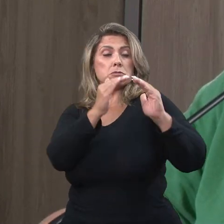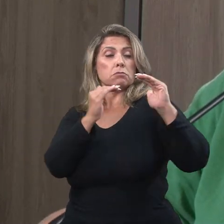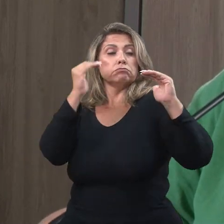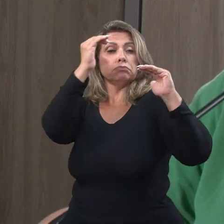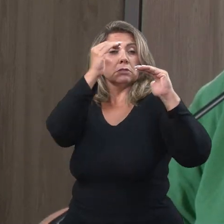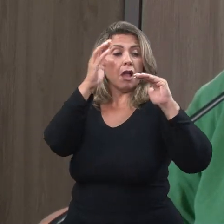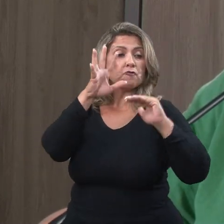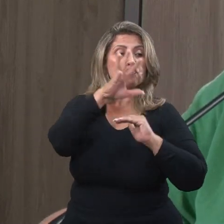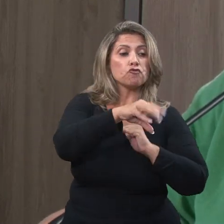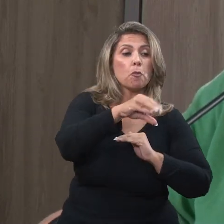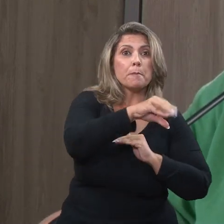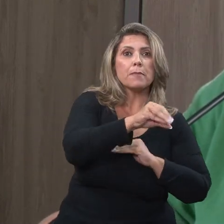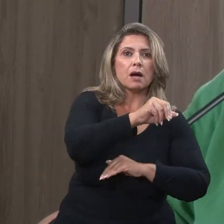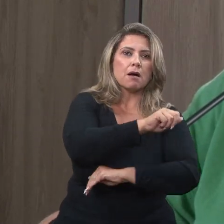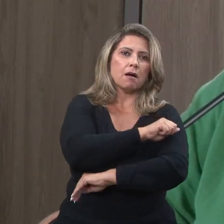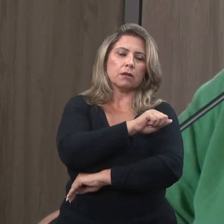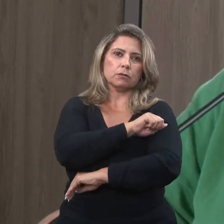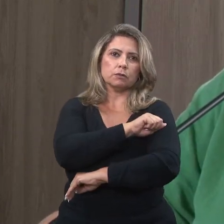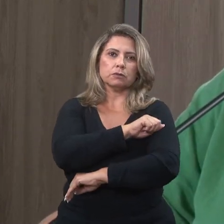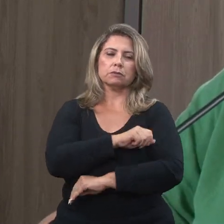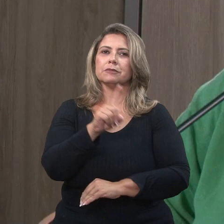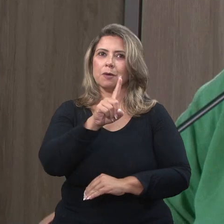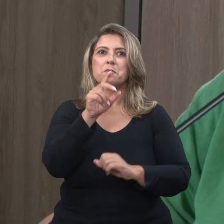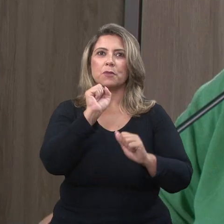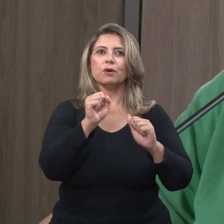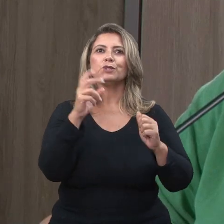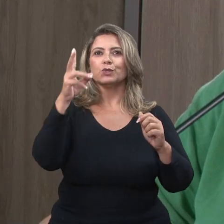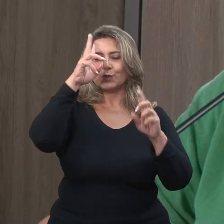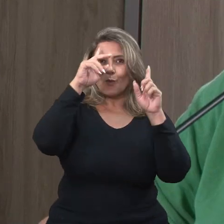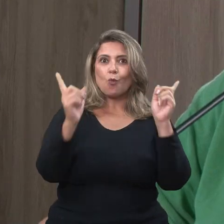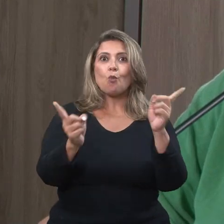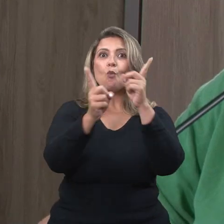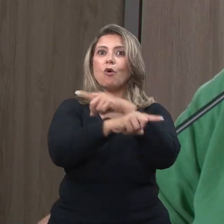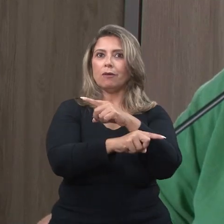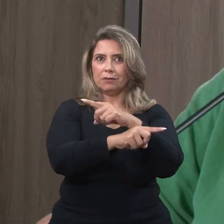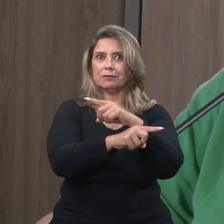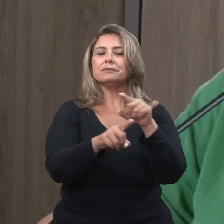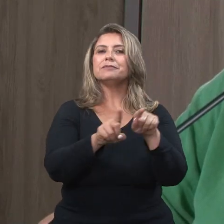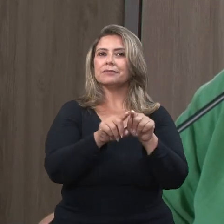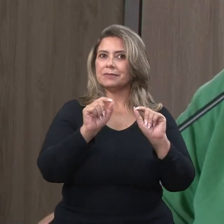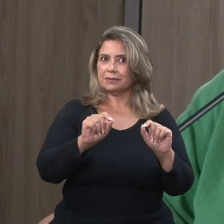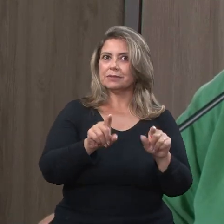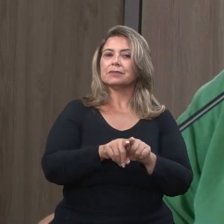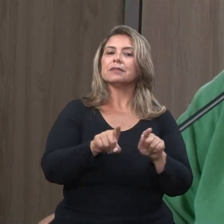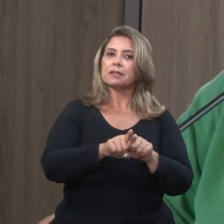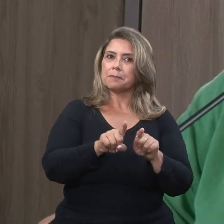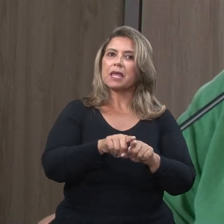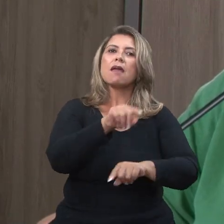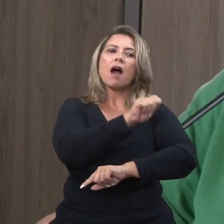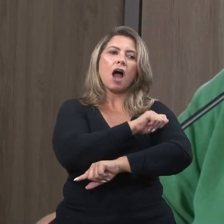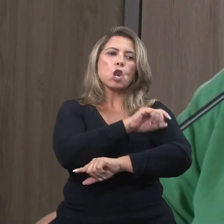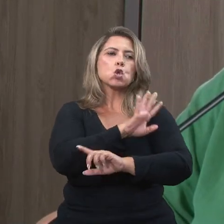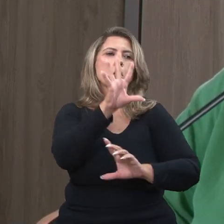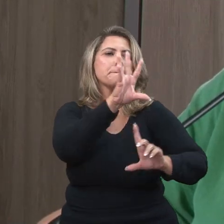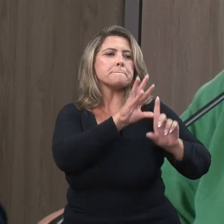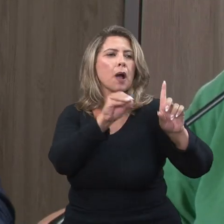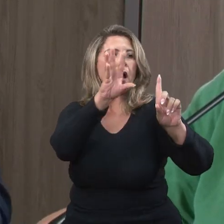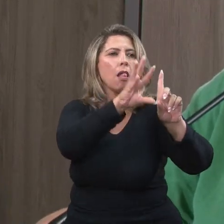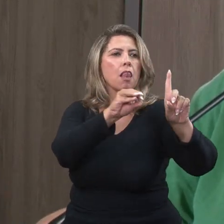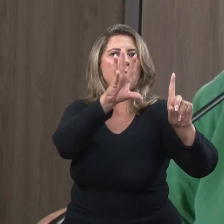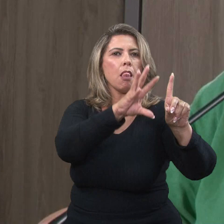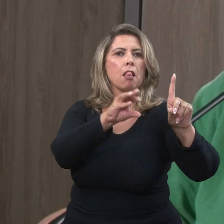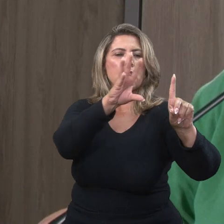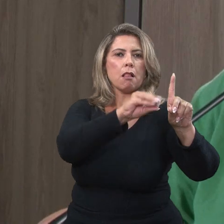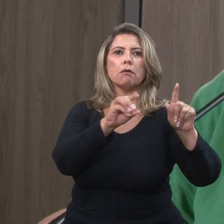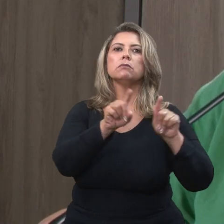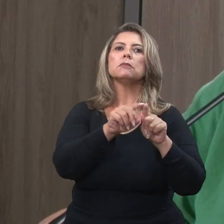muito se começou a discutir esse assunto, foi importante na época, mas a gente evoluiu e conseguiu estender essa